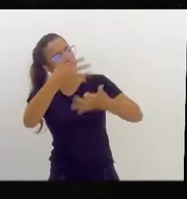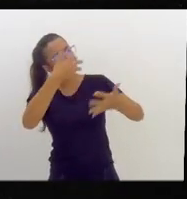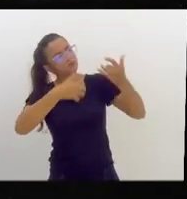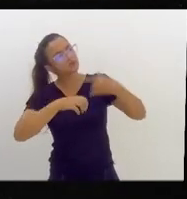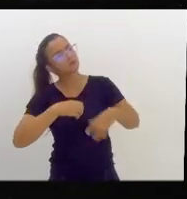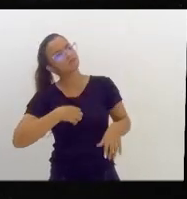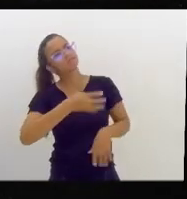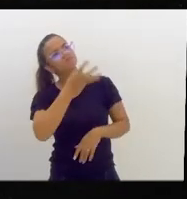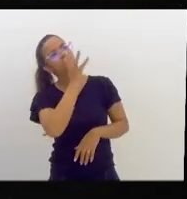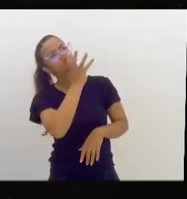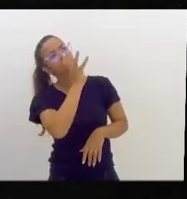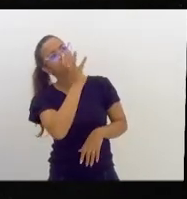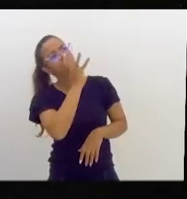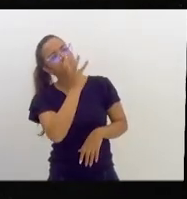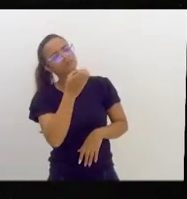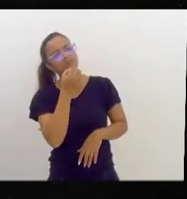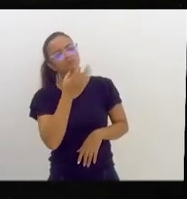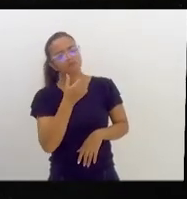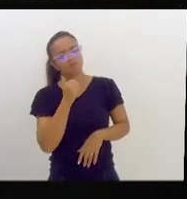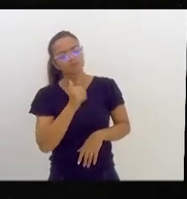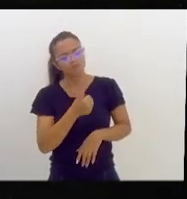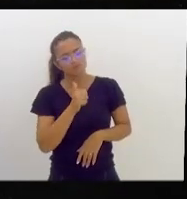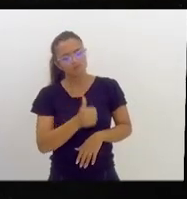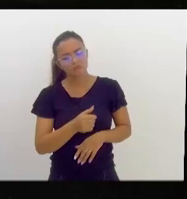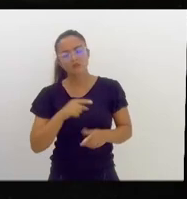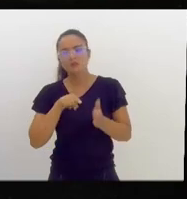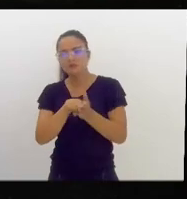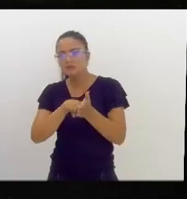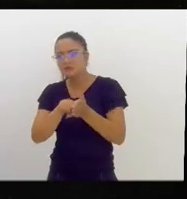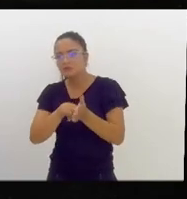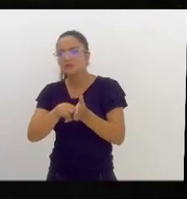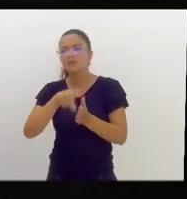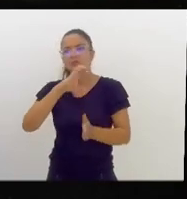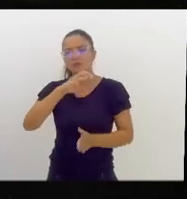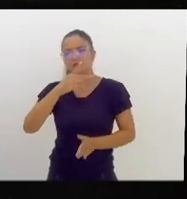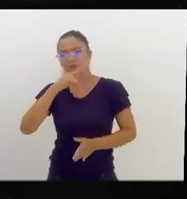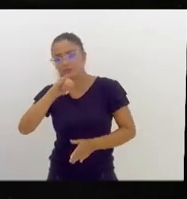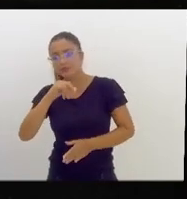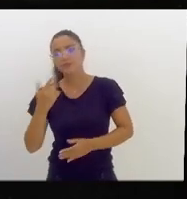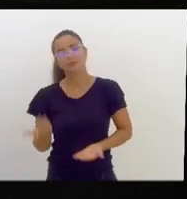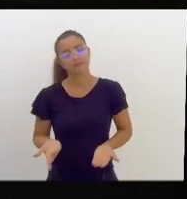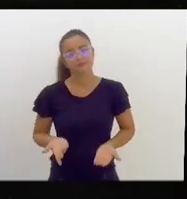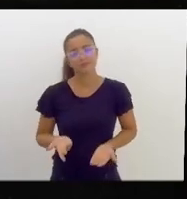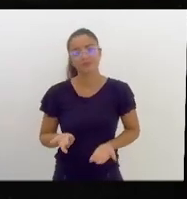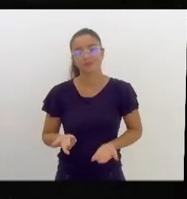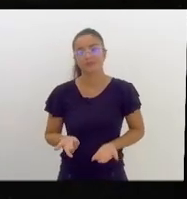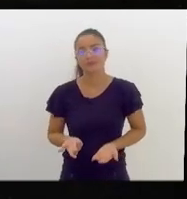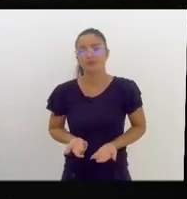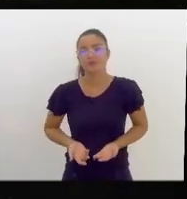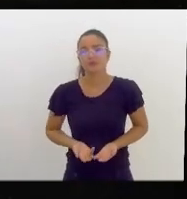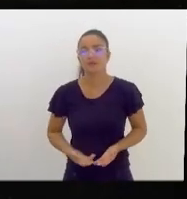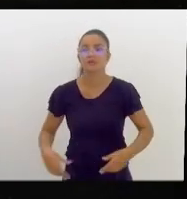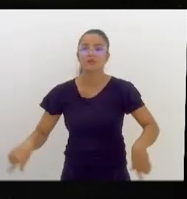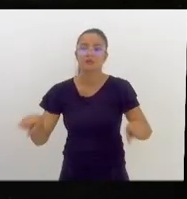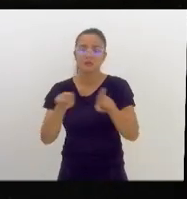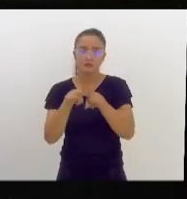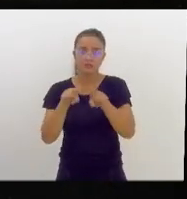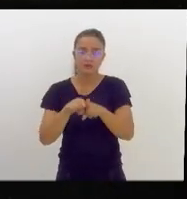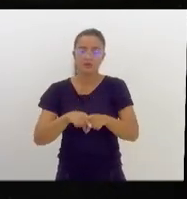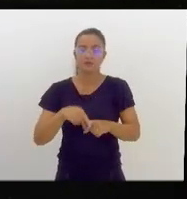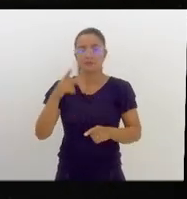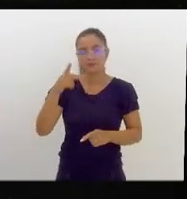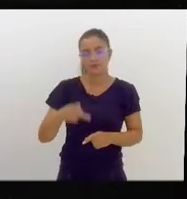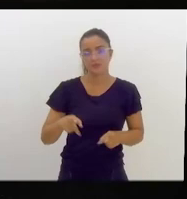o levantamento desse diagnóstico feito pela CPI. Do outro lado, como bem disse aqui a presidente, o